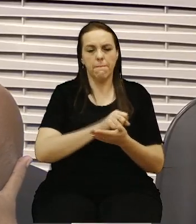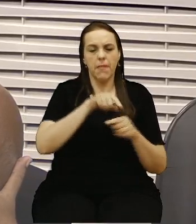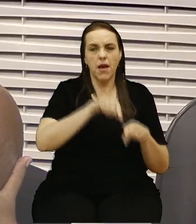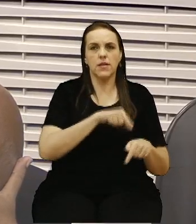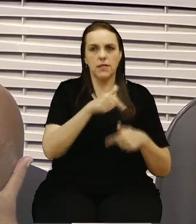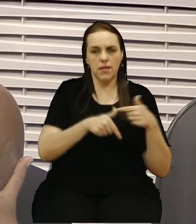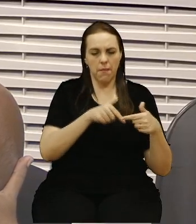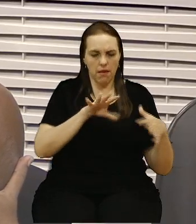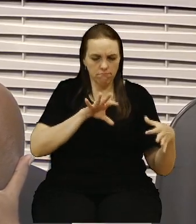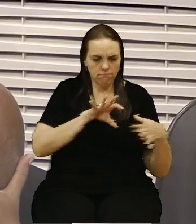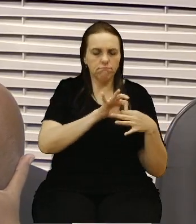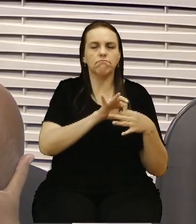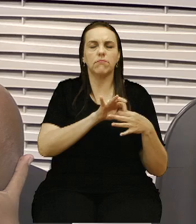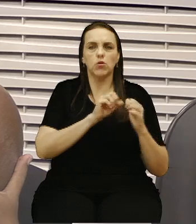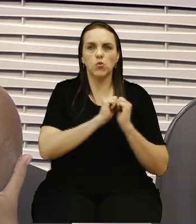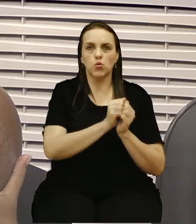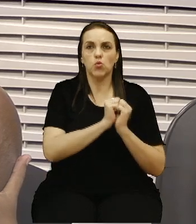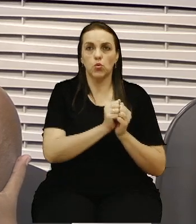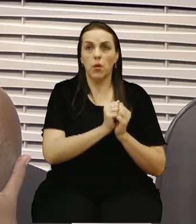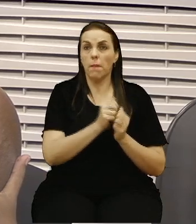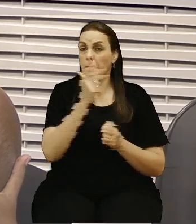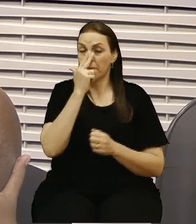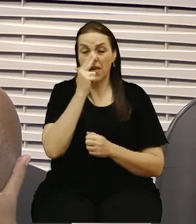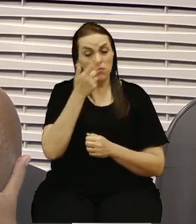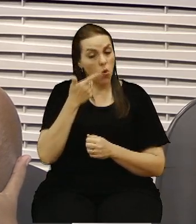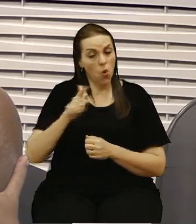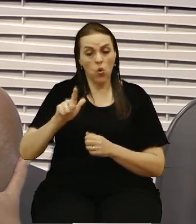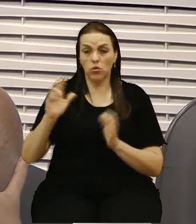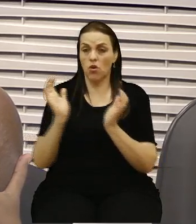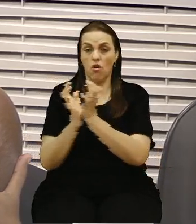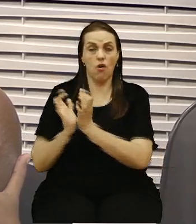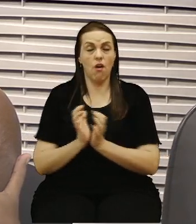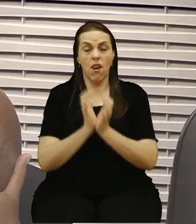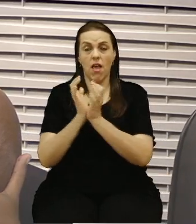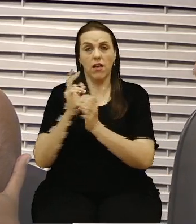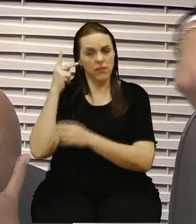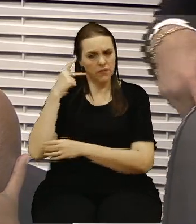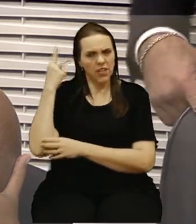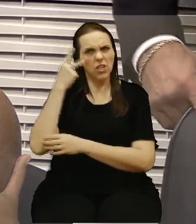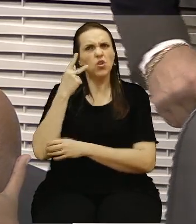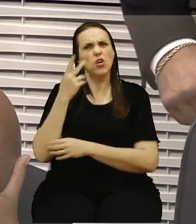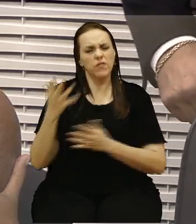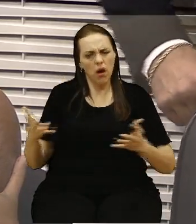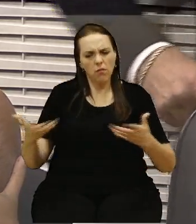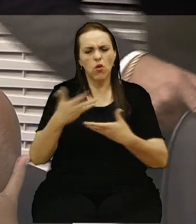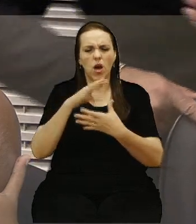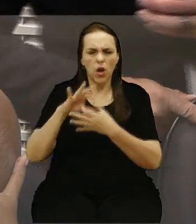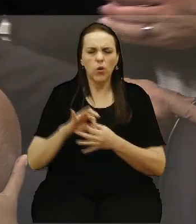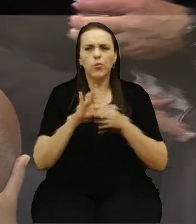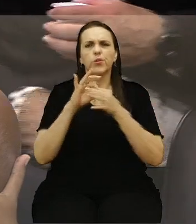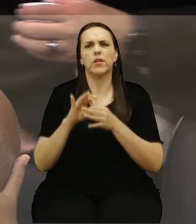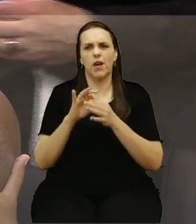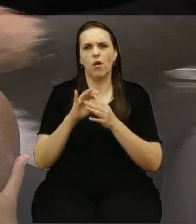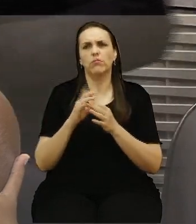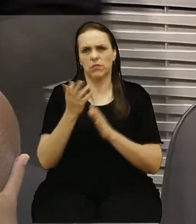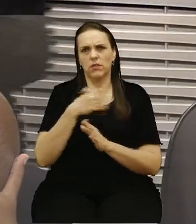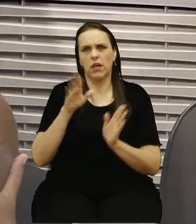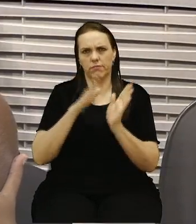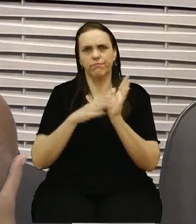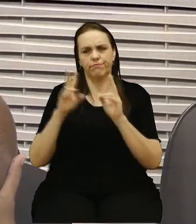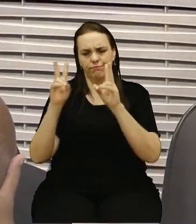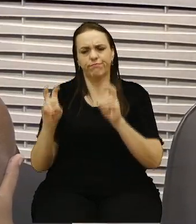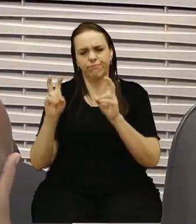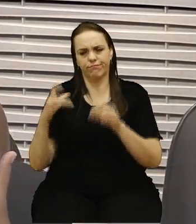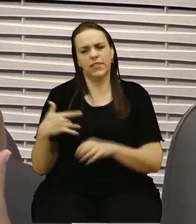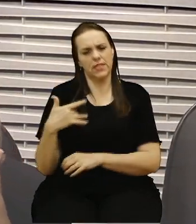trabalhar unidos, mesmo que não é da base os demais colegas vereadores, vamos se abraçar nessa causa para solucionar os problemas da saúde